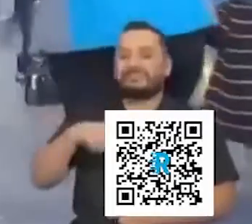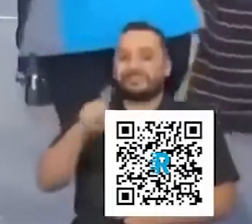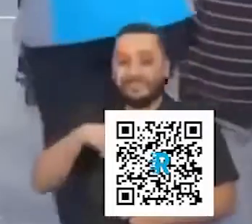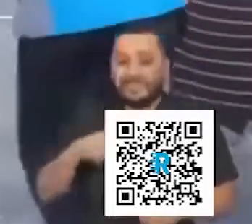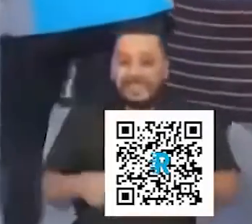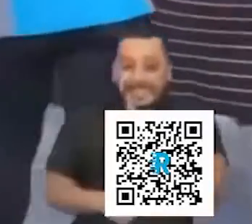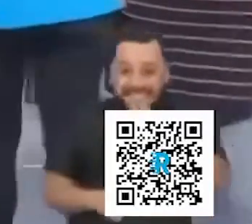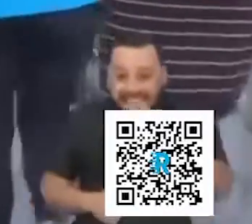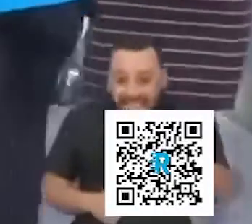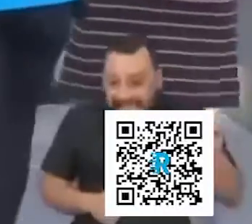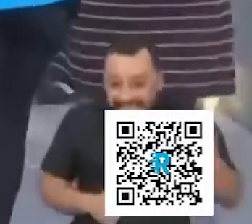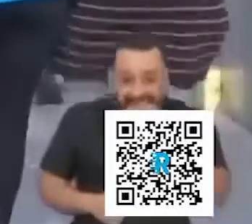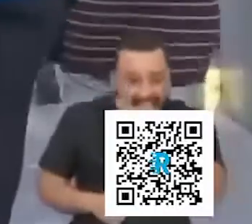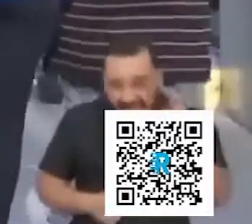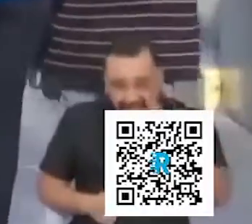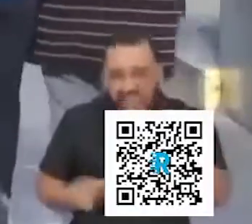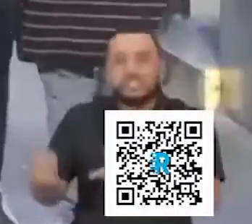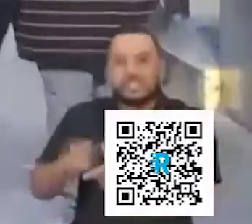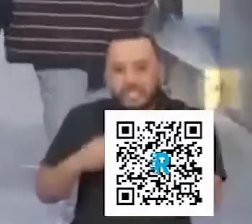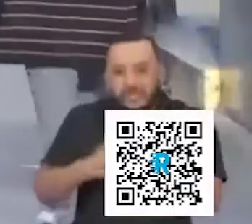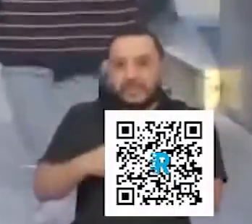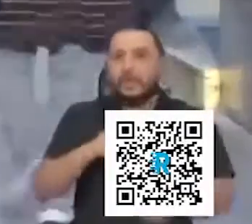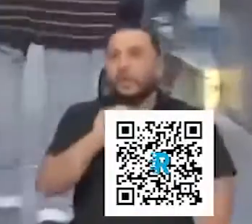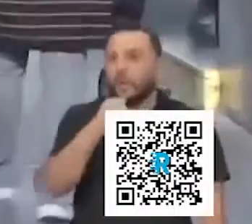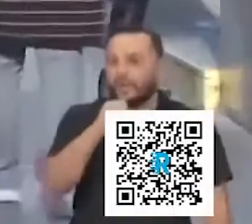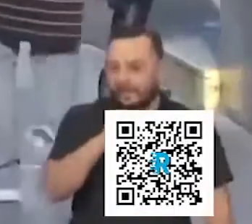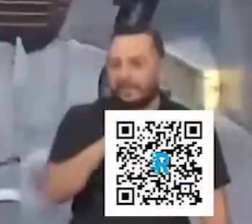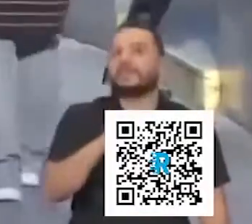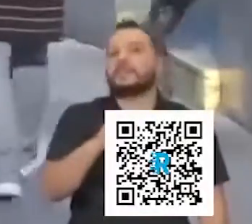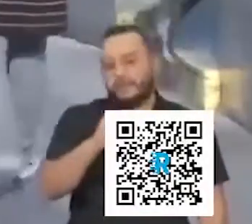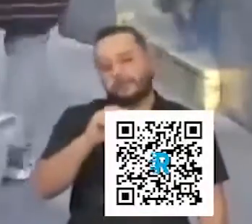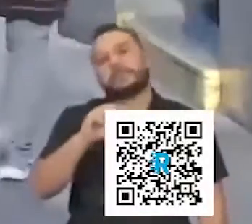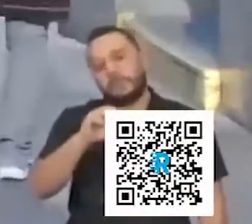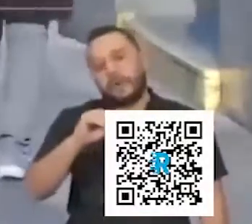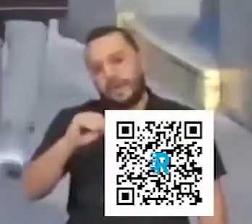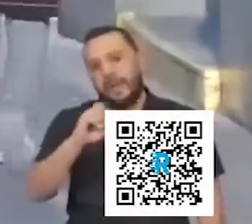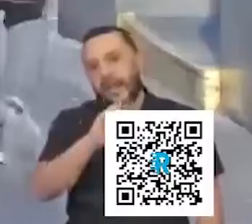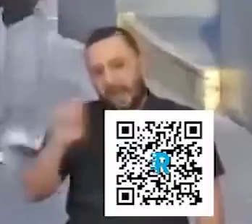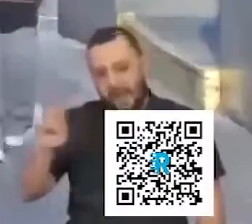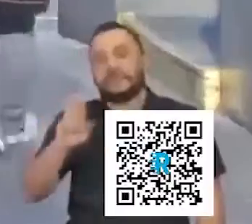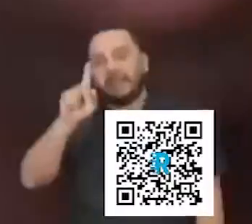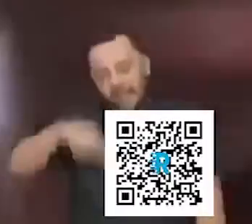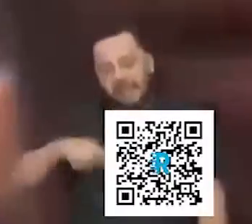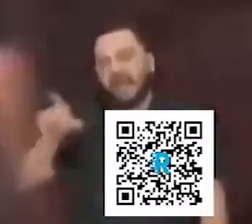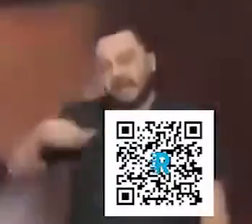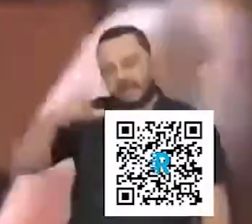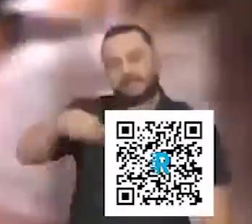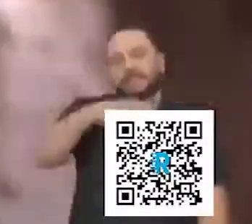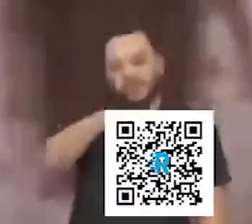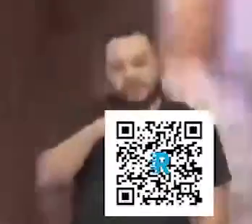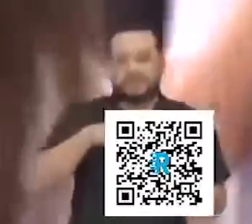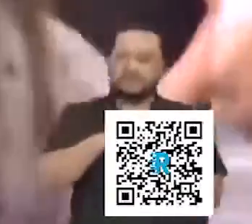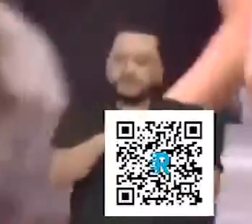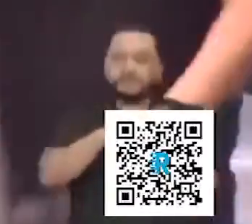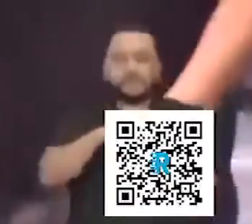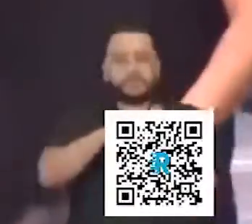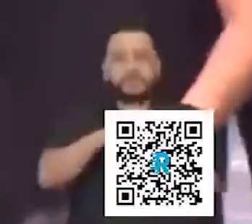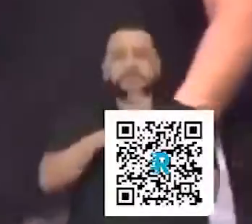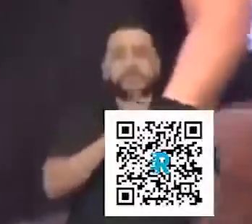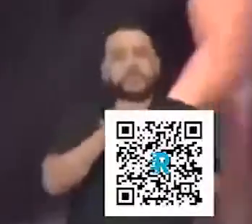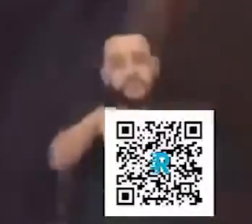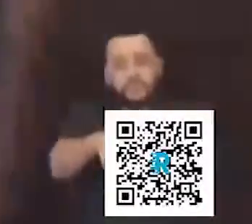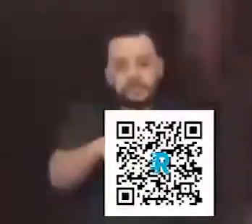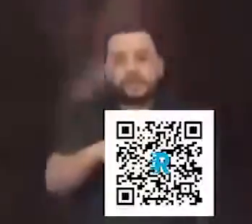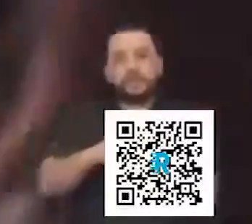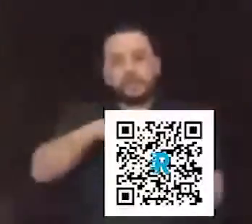100 reais devidos pelo brasileiro, quase 80 estão diretamente ligados ao cartão de crédito, segundo uma pesquisa da Confederação